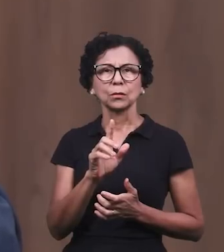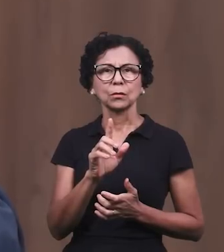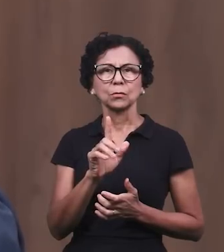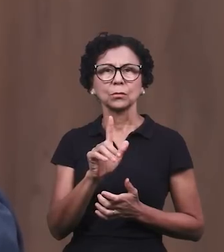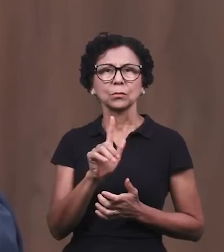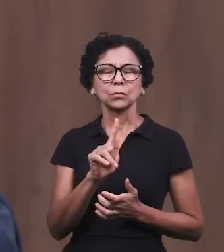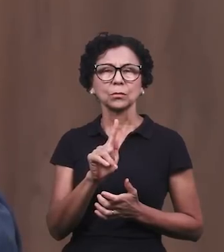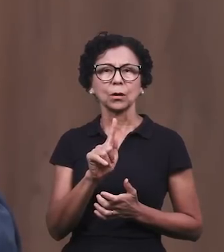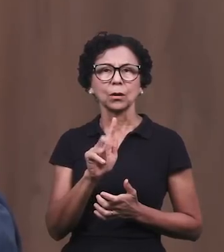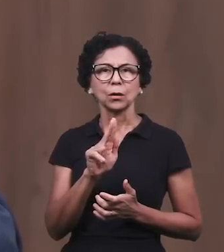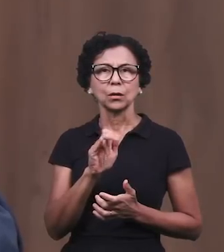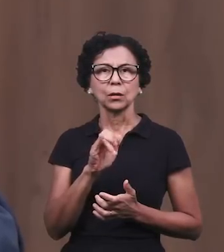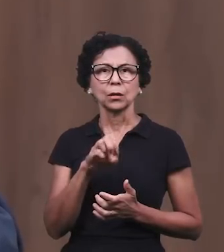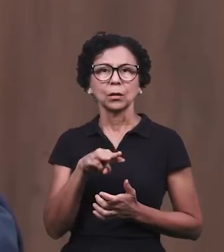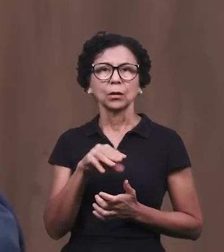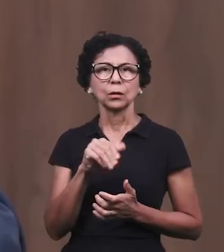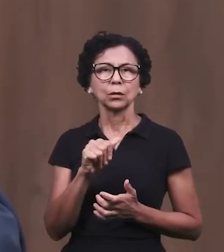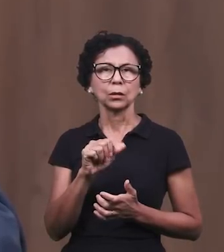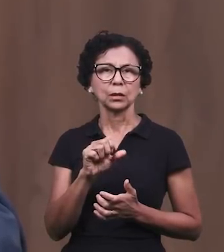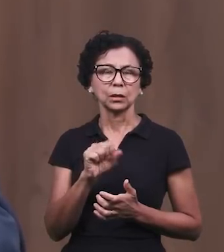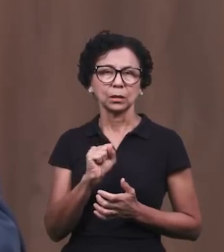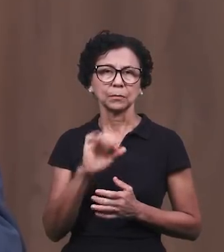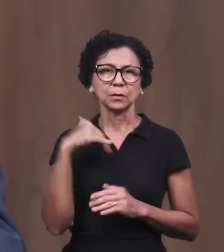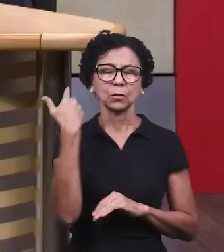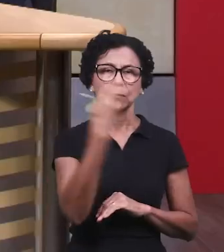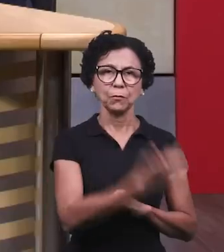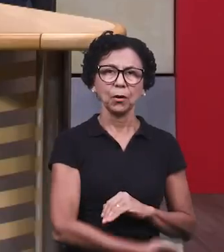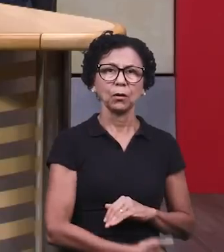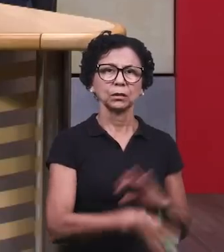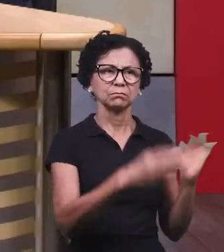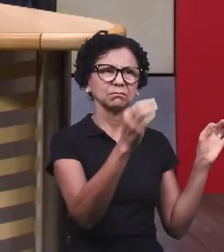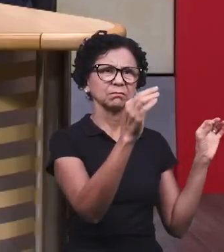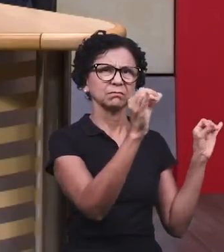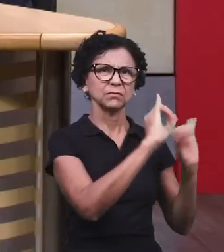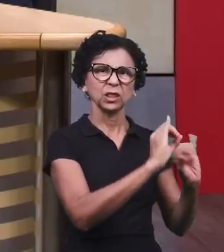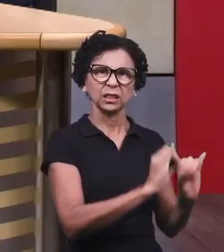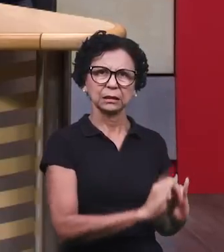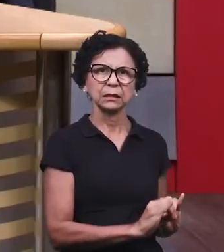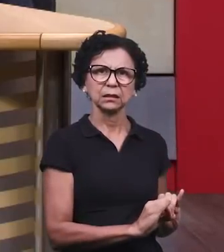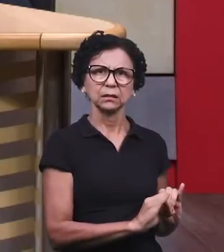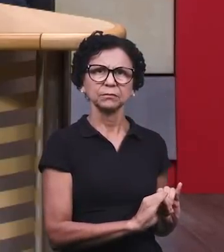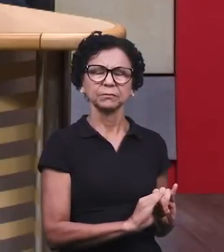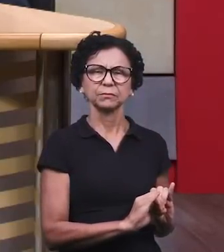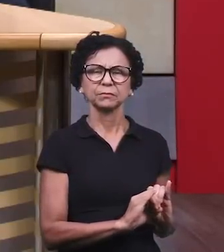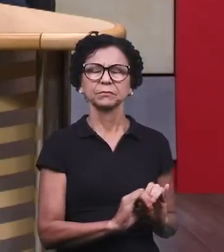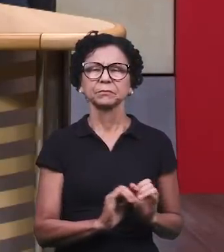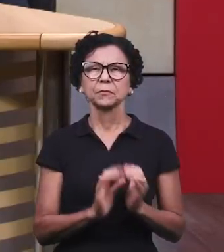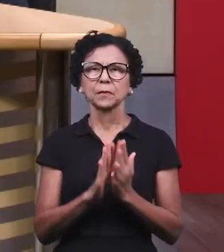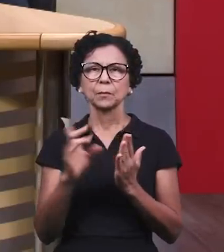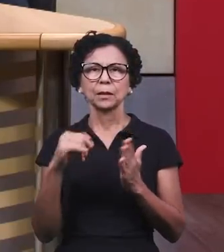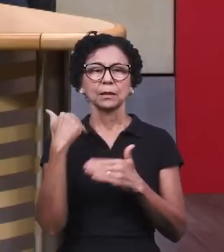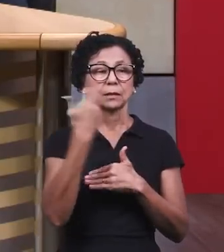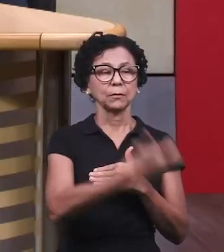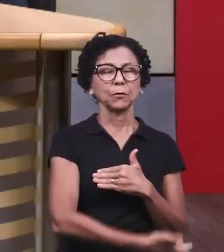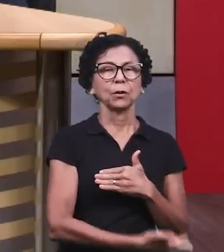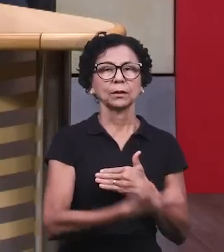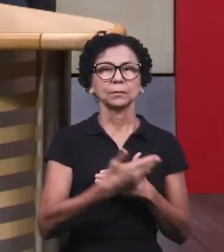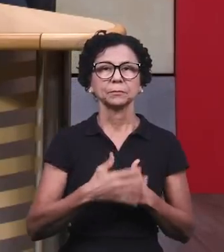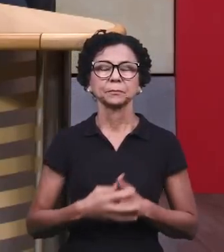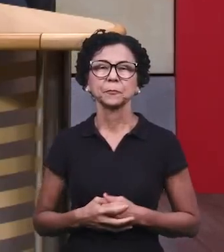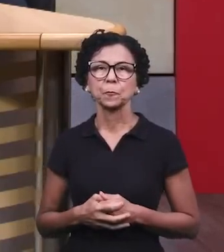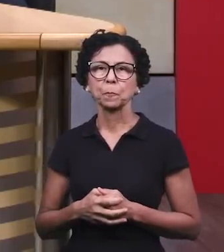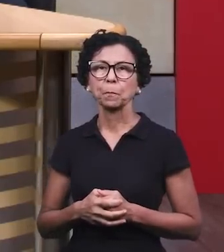estão fora da palavra, porque... Exatamente, porque é uma coisa racional. Agora,